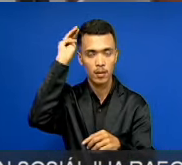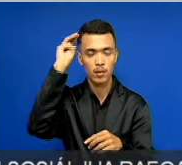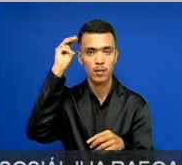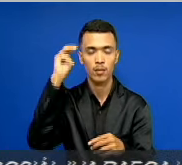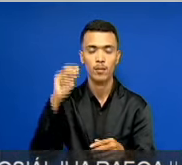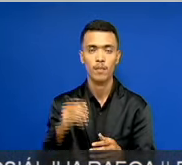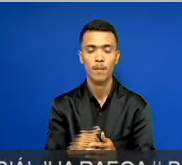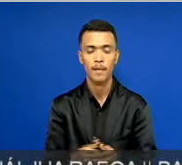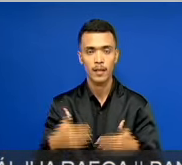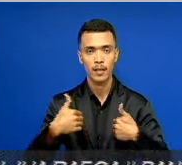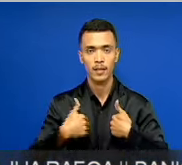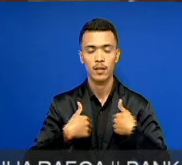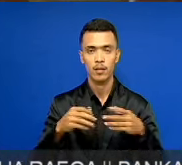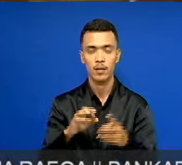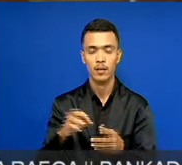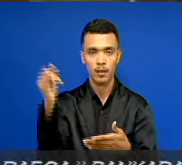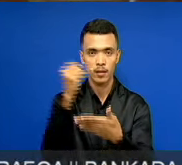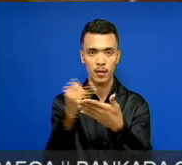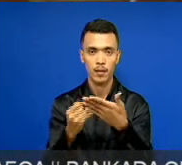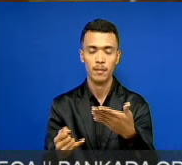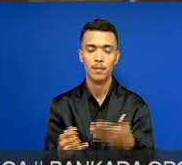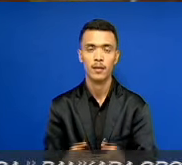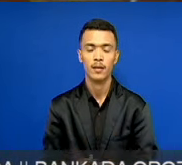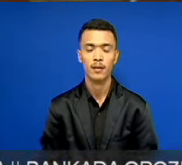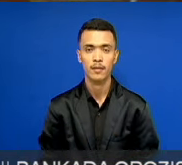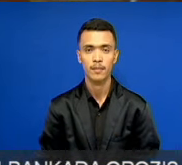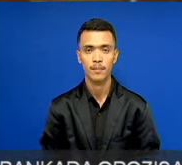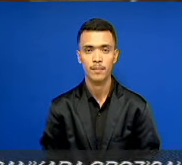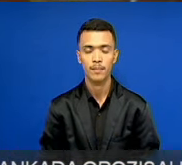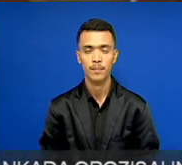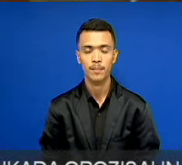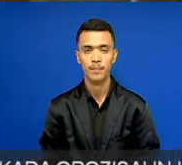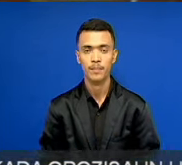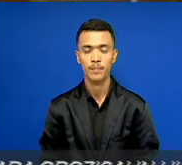habitação comunitária e a ONA faz a desenha. Nuno Moraes, para RTTL.